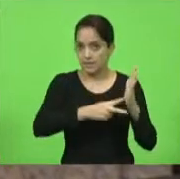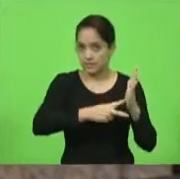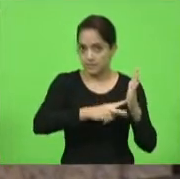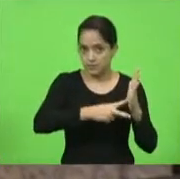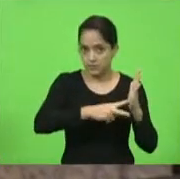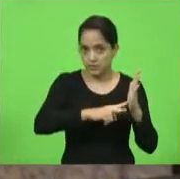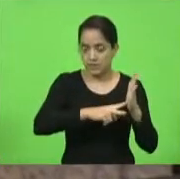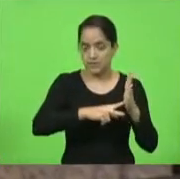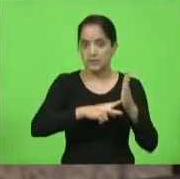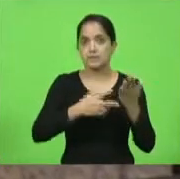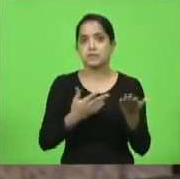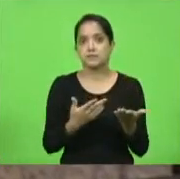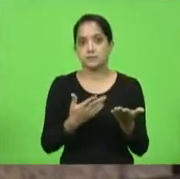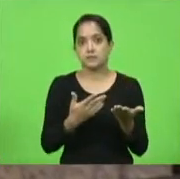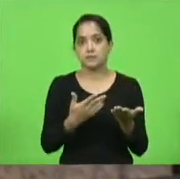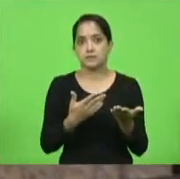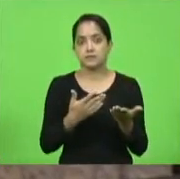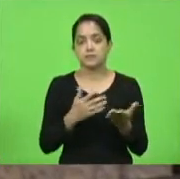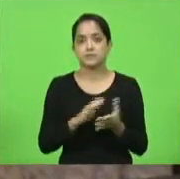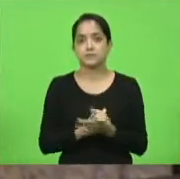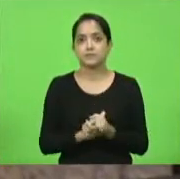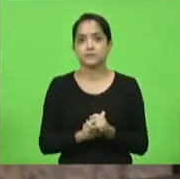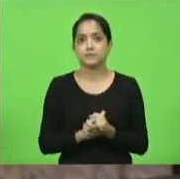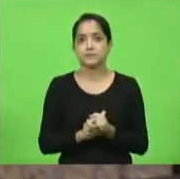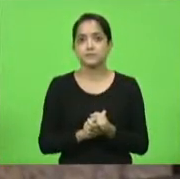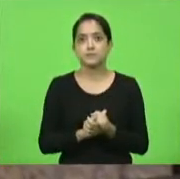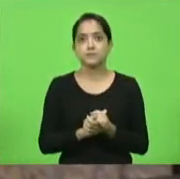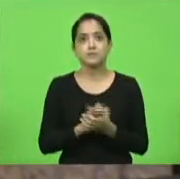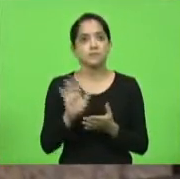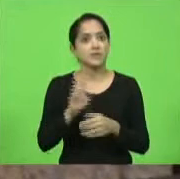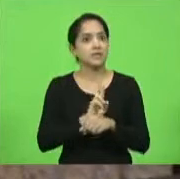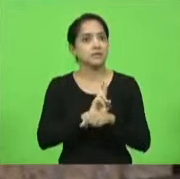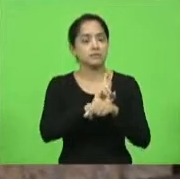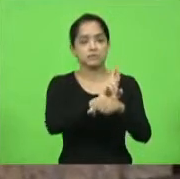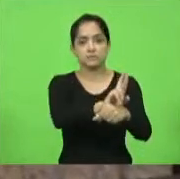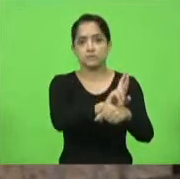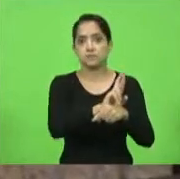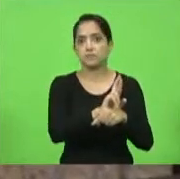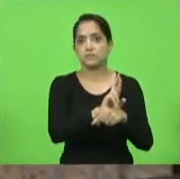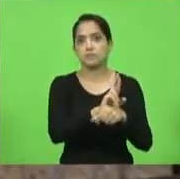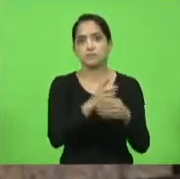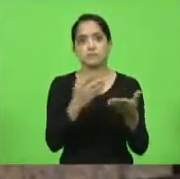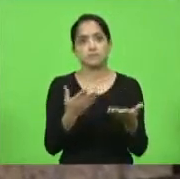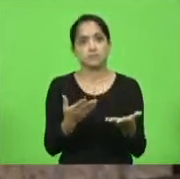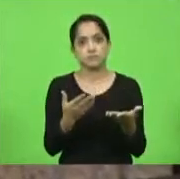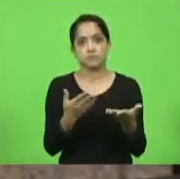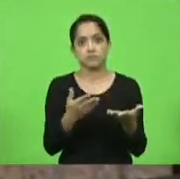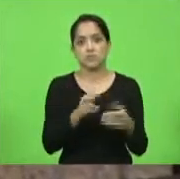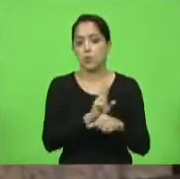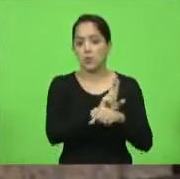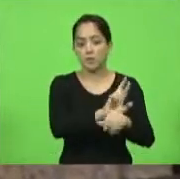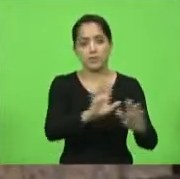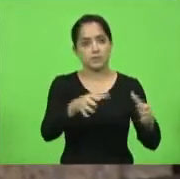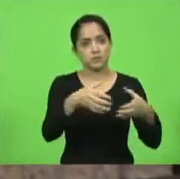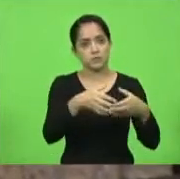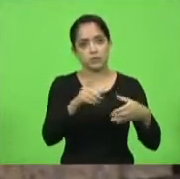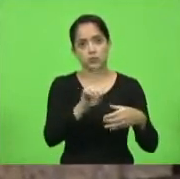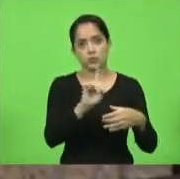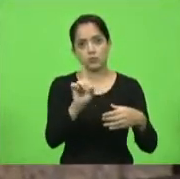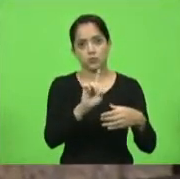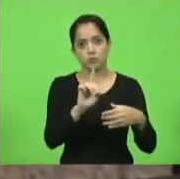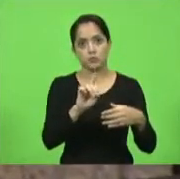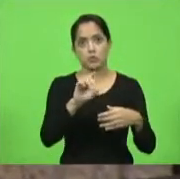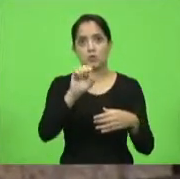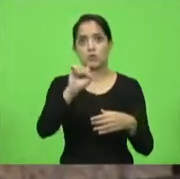sindicalistas, que eu quero fazer uma ressalva, não representam mais a categoria. visto que o Sinti,